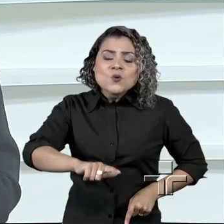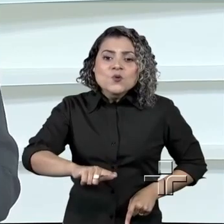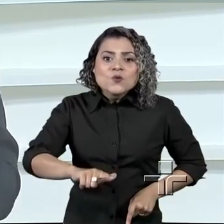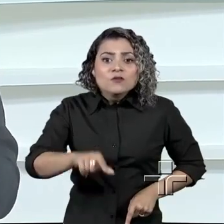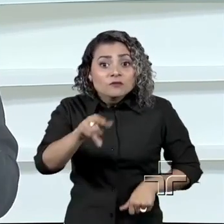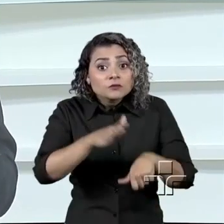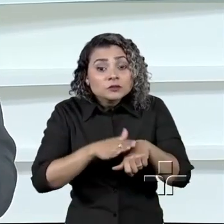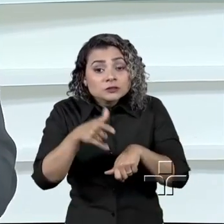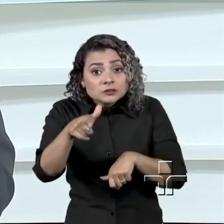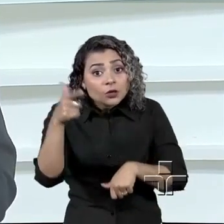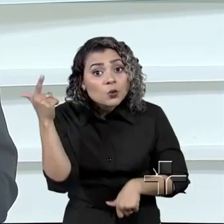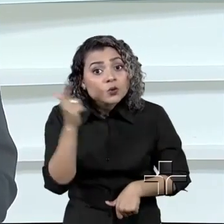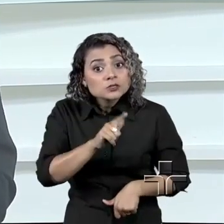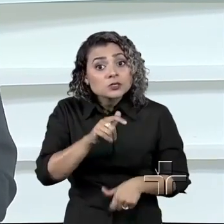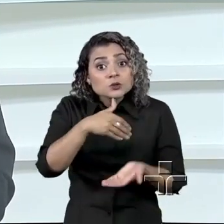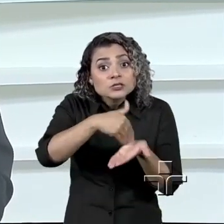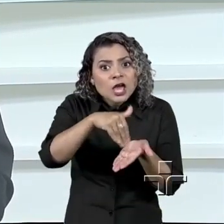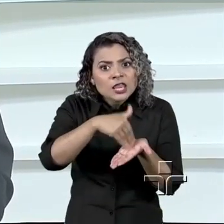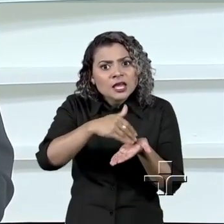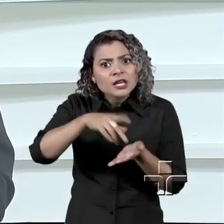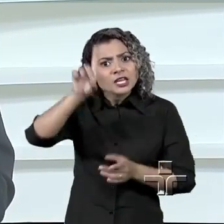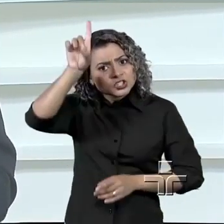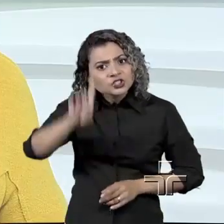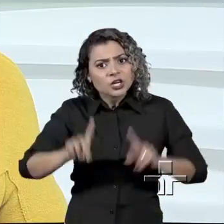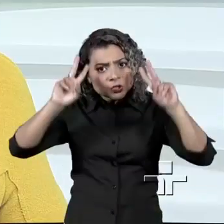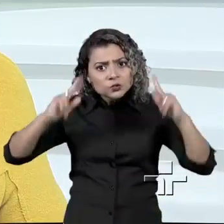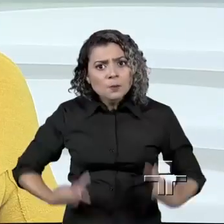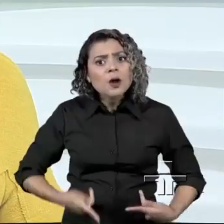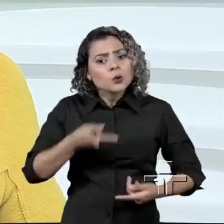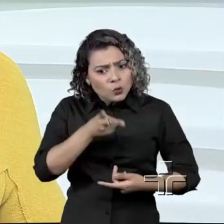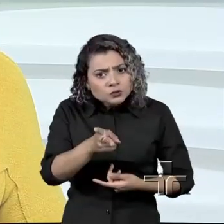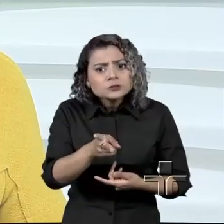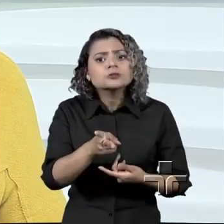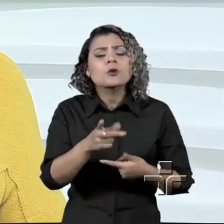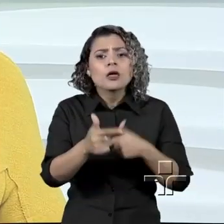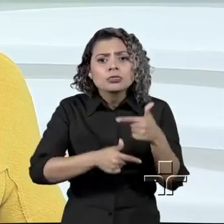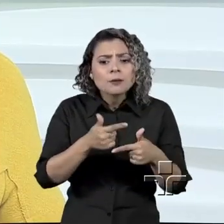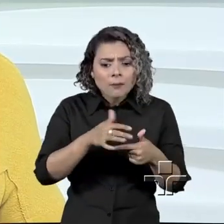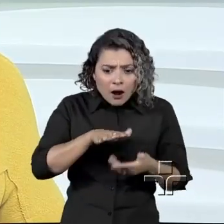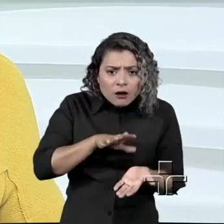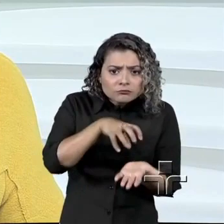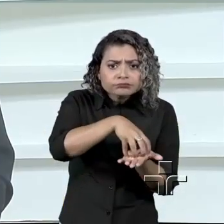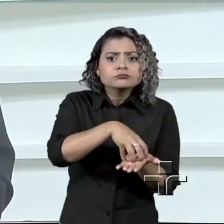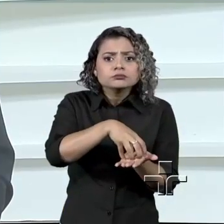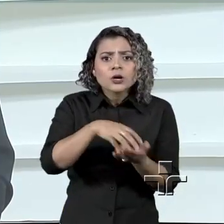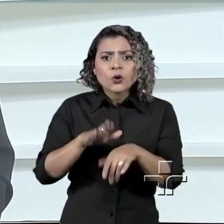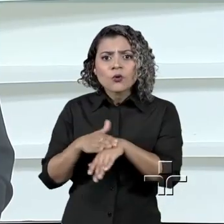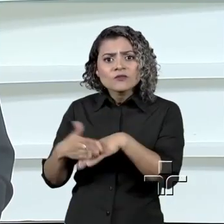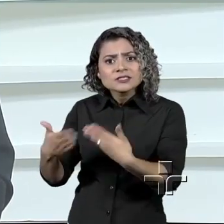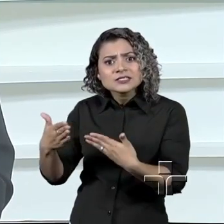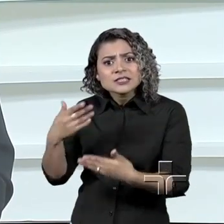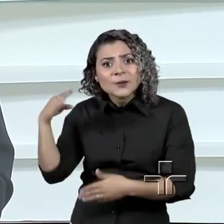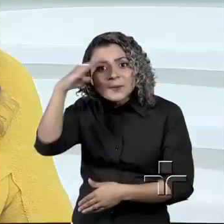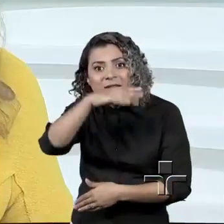Você conseguiu manter a Secretaria de Direitos Humanos numa conversa com o presidente eleito?